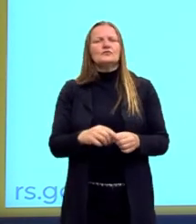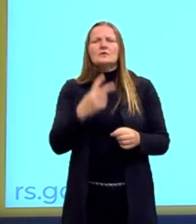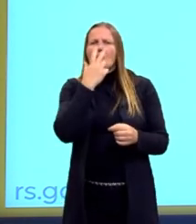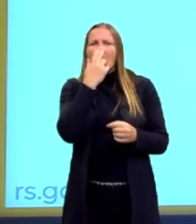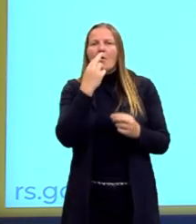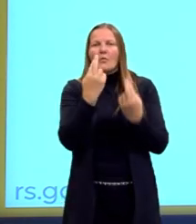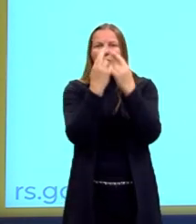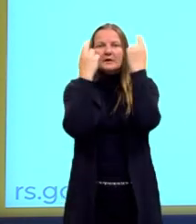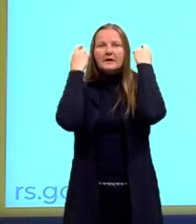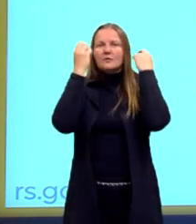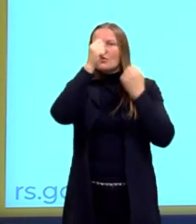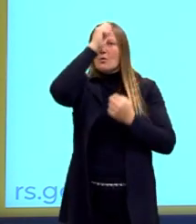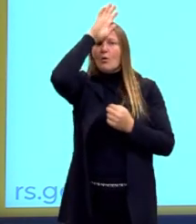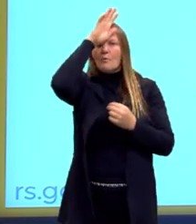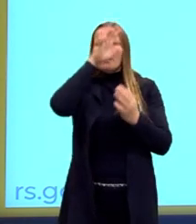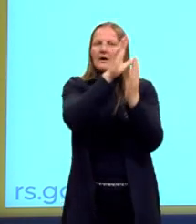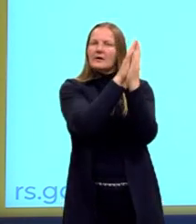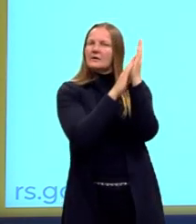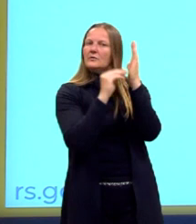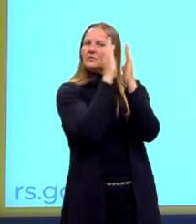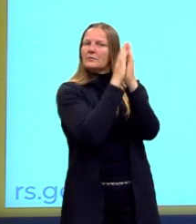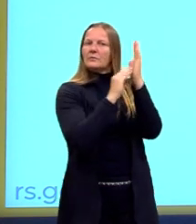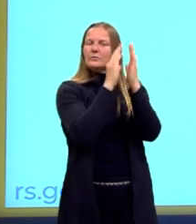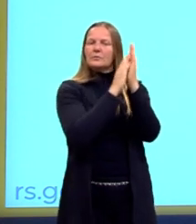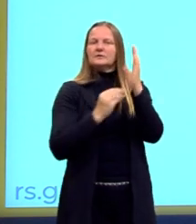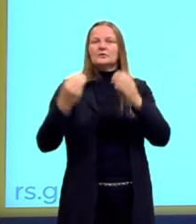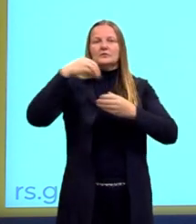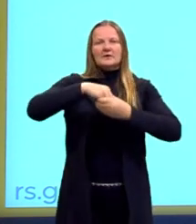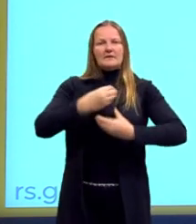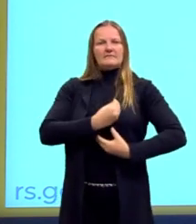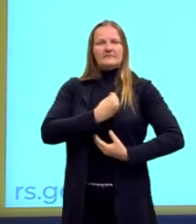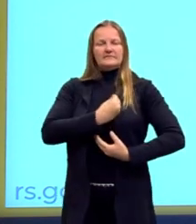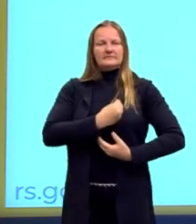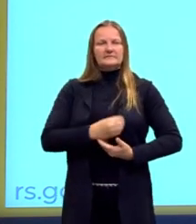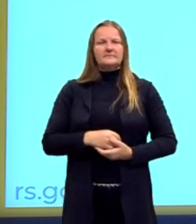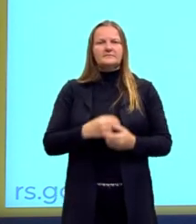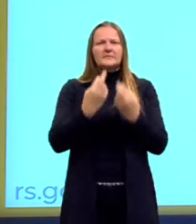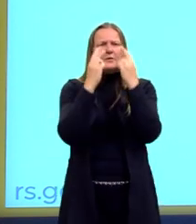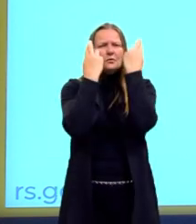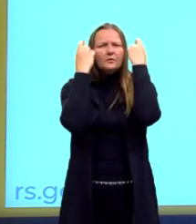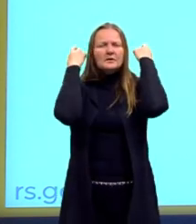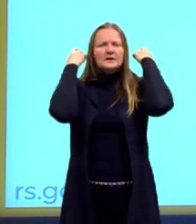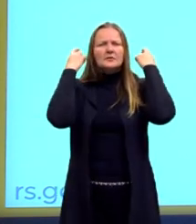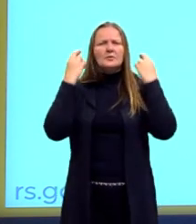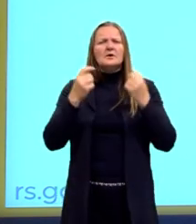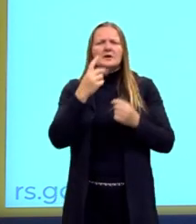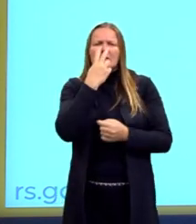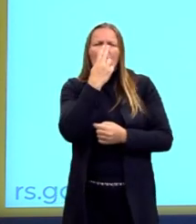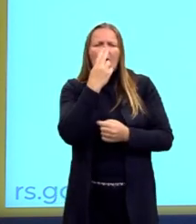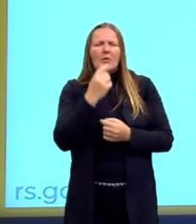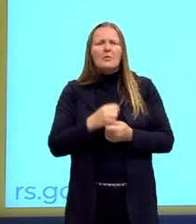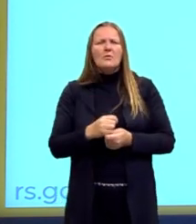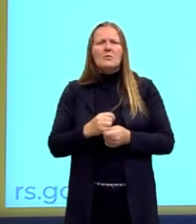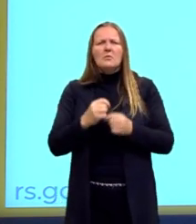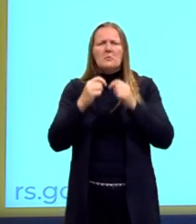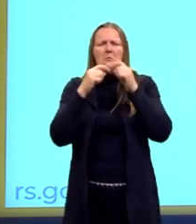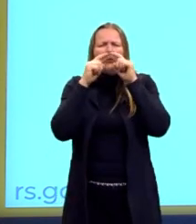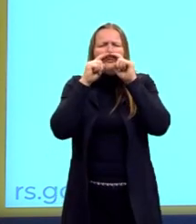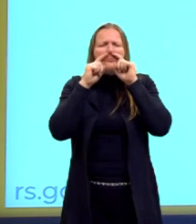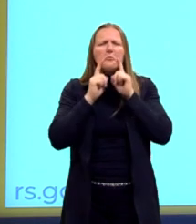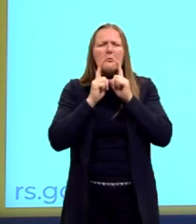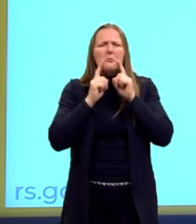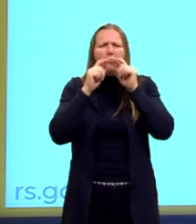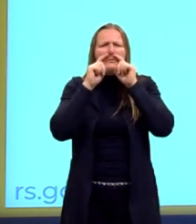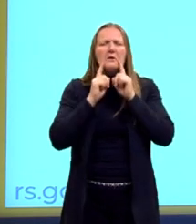greco-romanas e olha só os gregos né eles buscavam essa Perspectiva da tragédia a tragédia